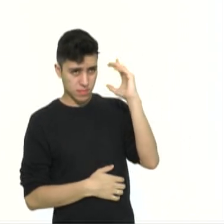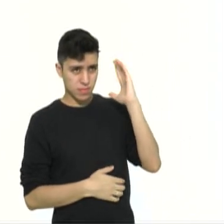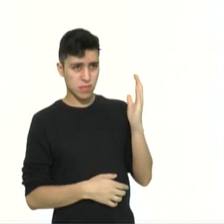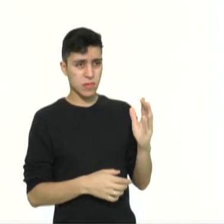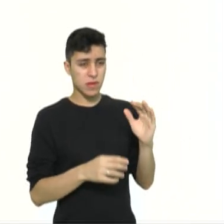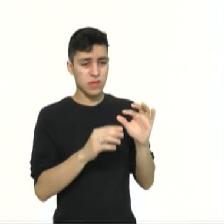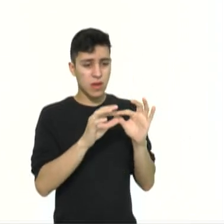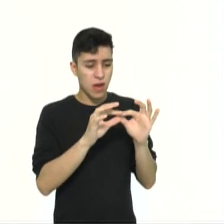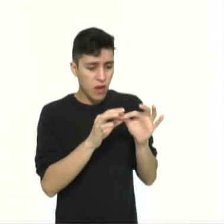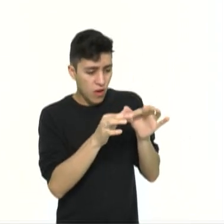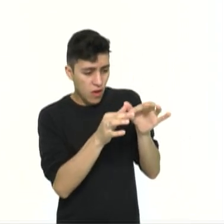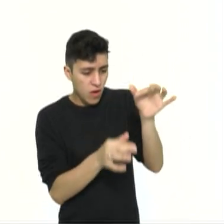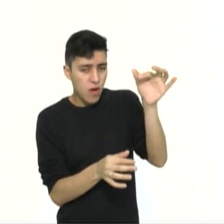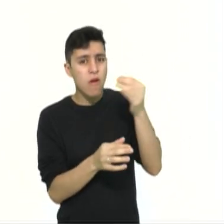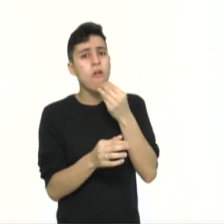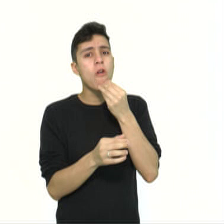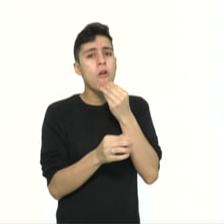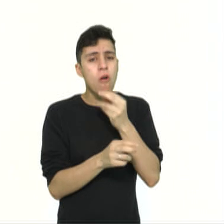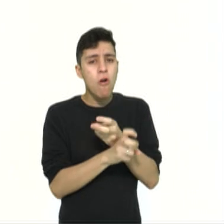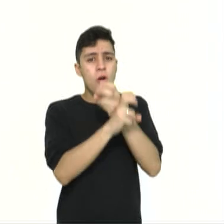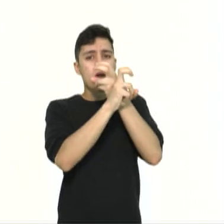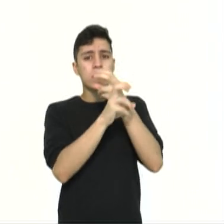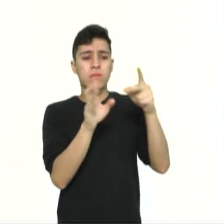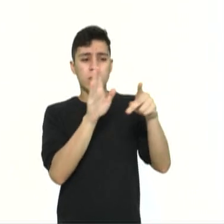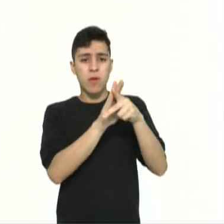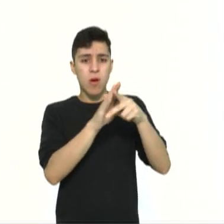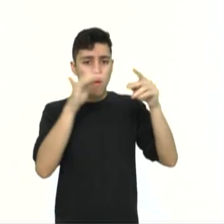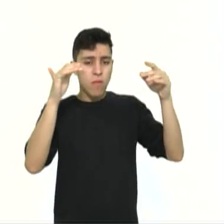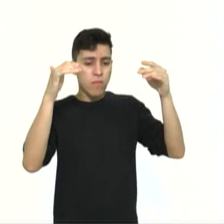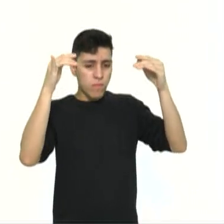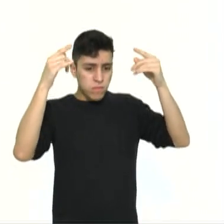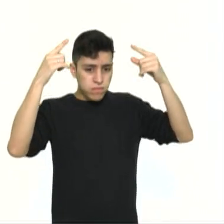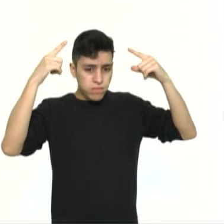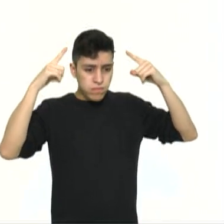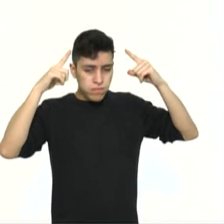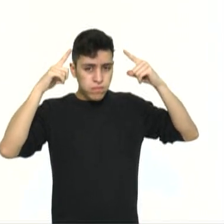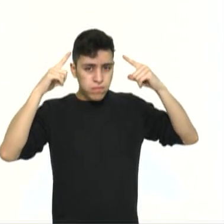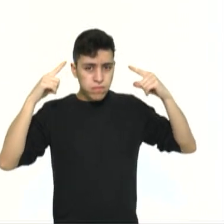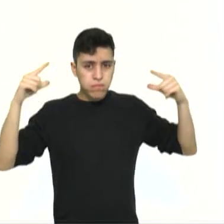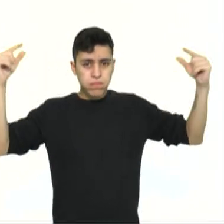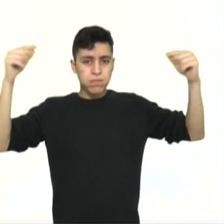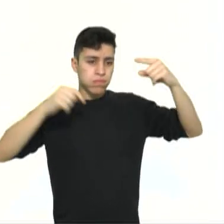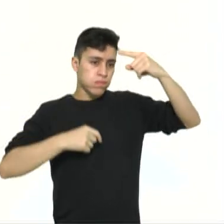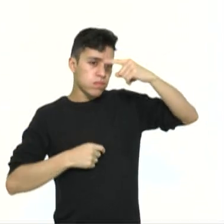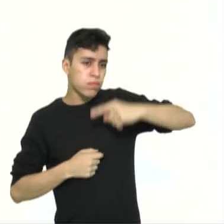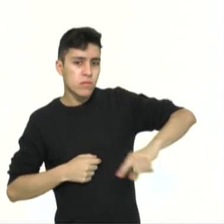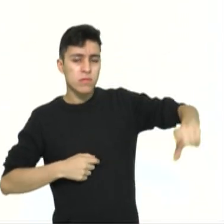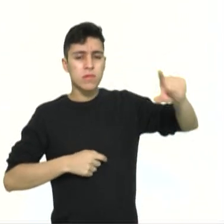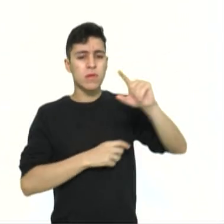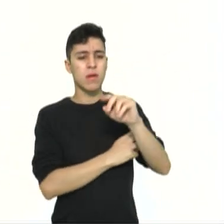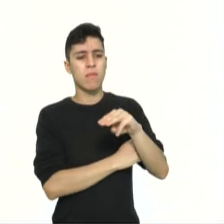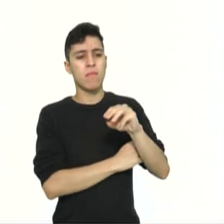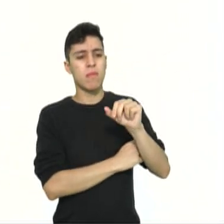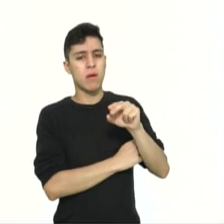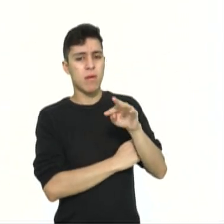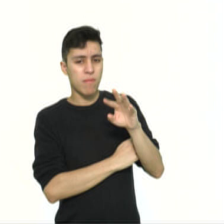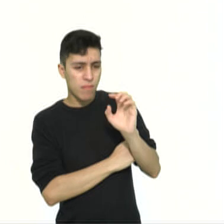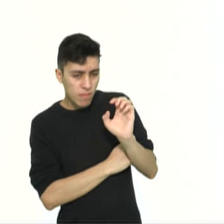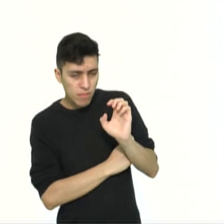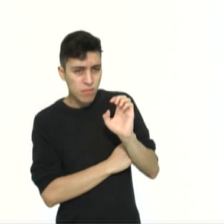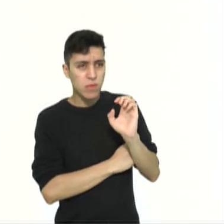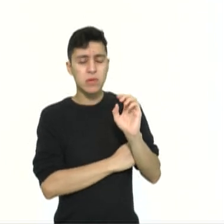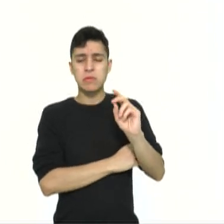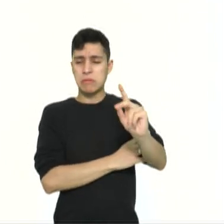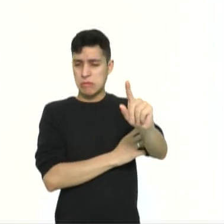de mamute. Tem aproximadamente ali 17 centímetros e foi encontrado nas proximidades de Ulm,